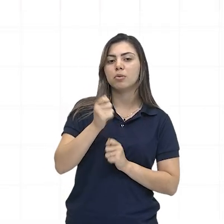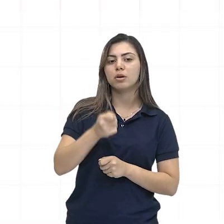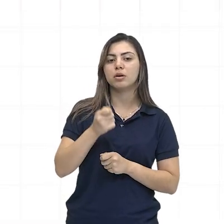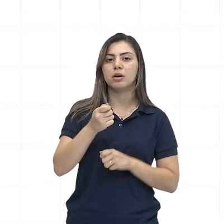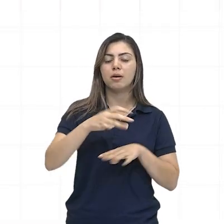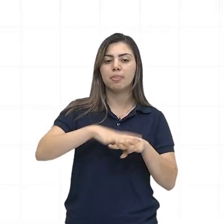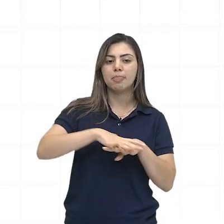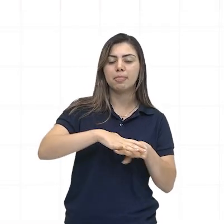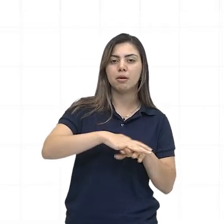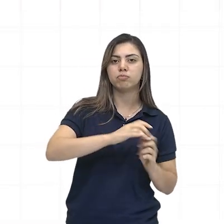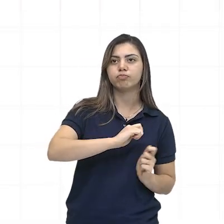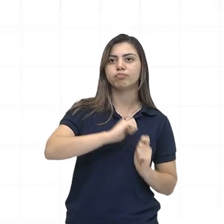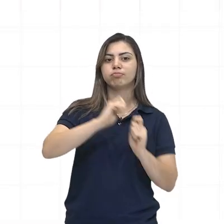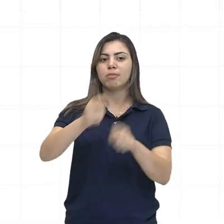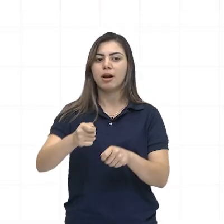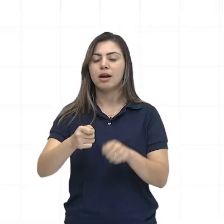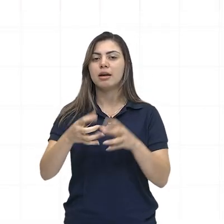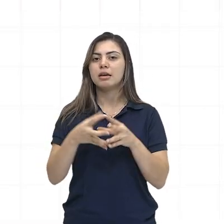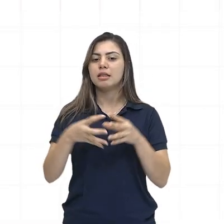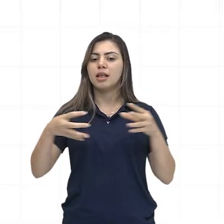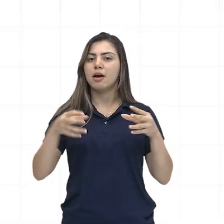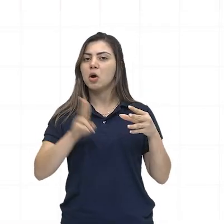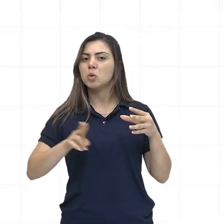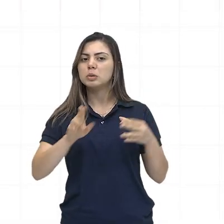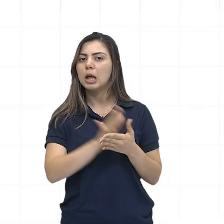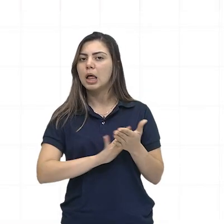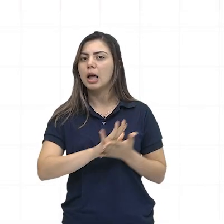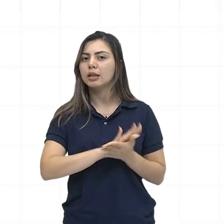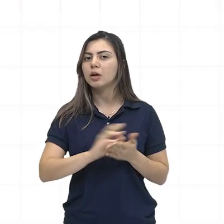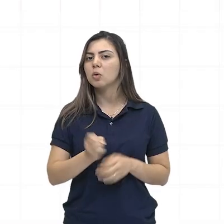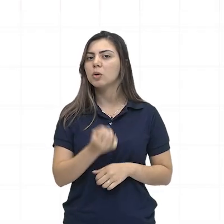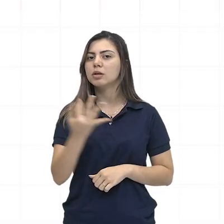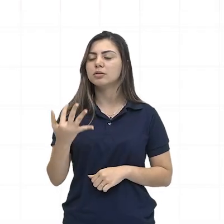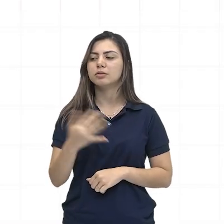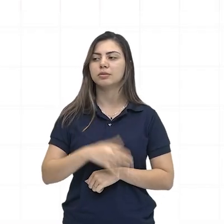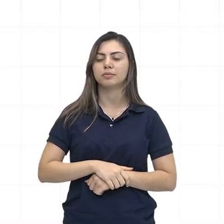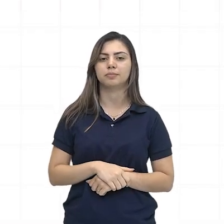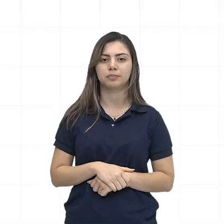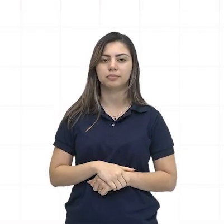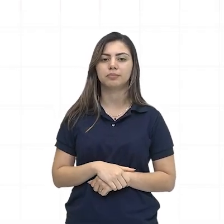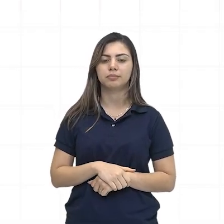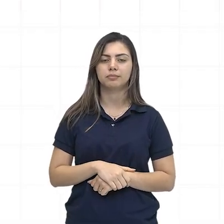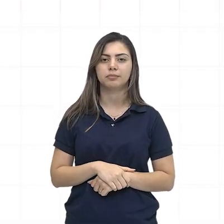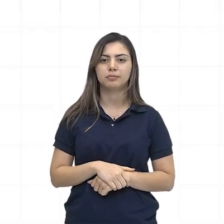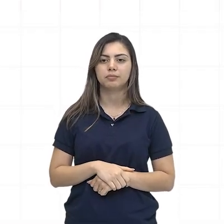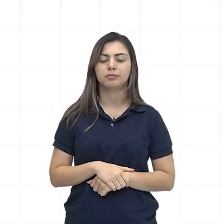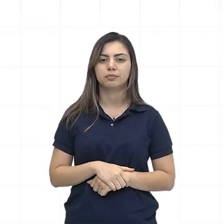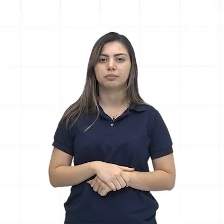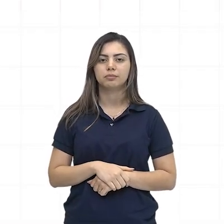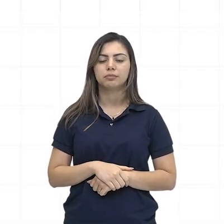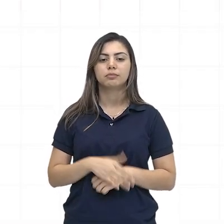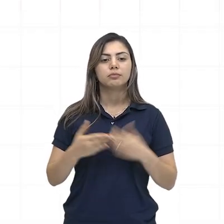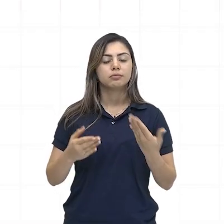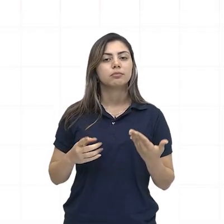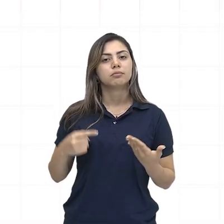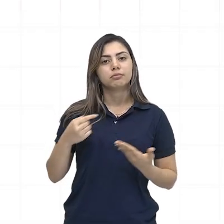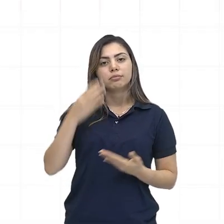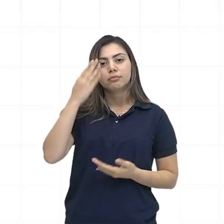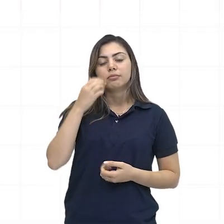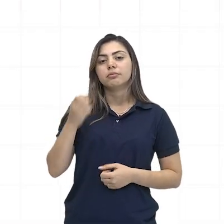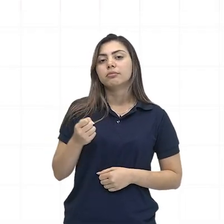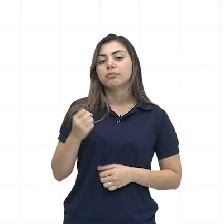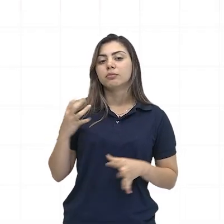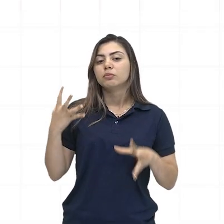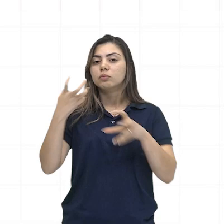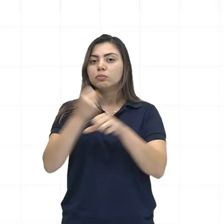e malhadeira? Bem, no caso aqui, né, para nós pegarmos e sabermos o total de pescadores,